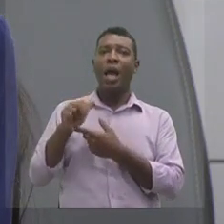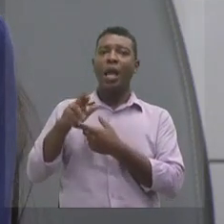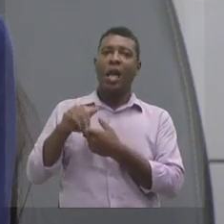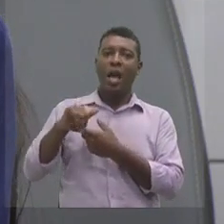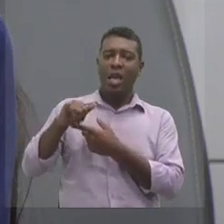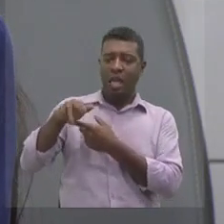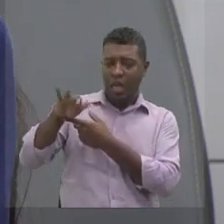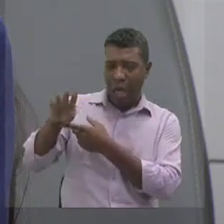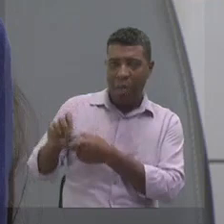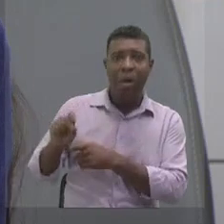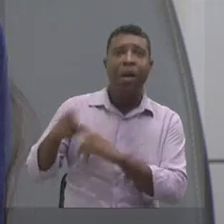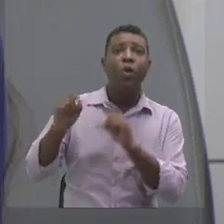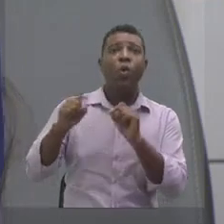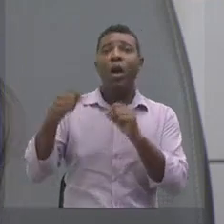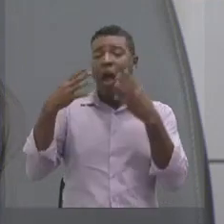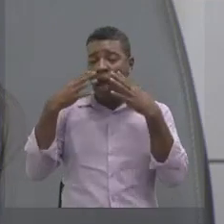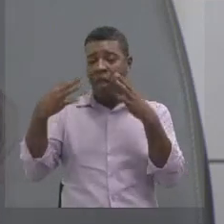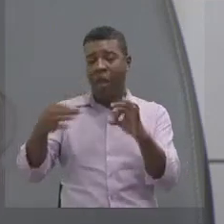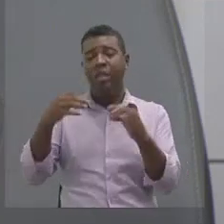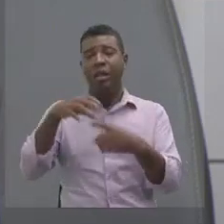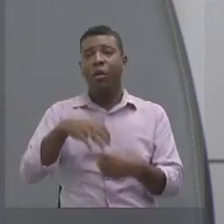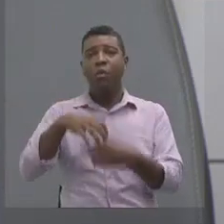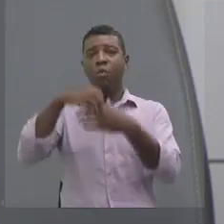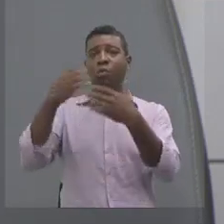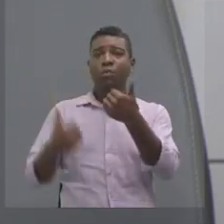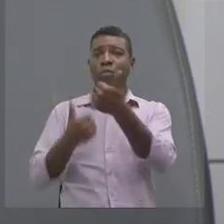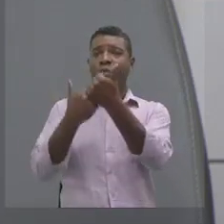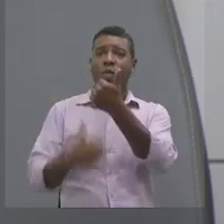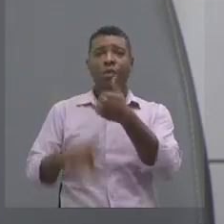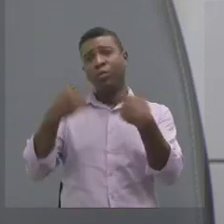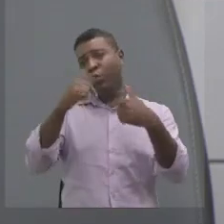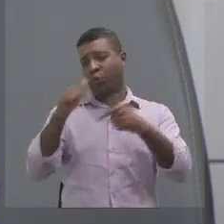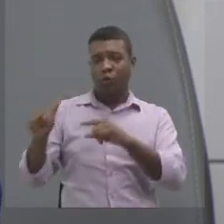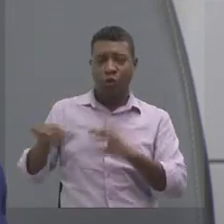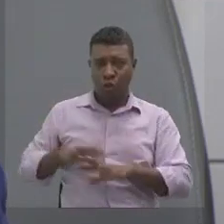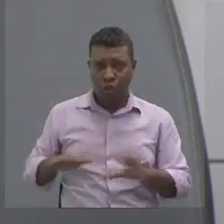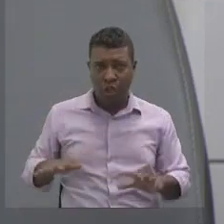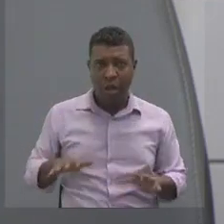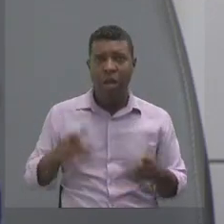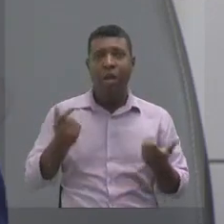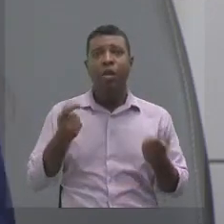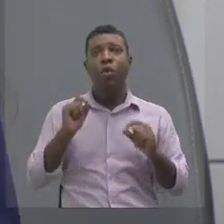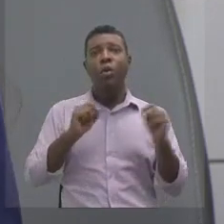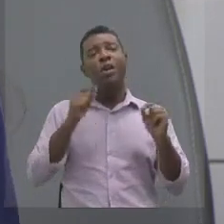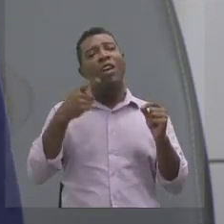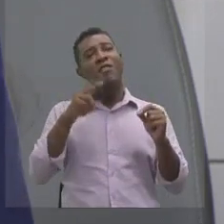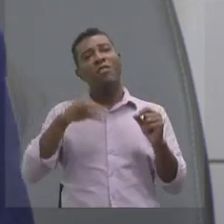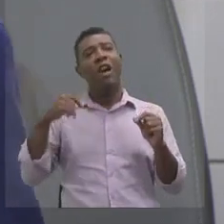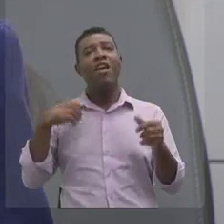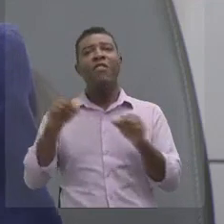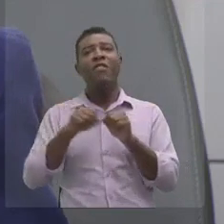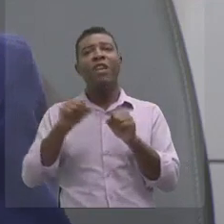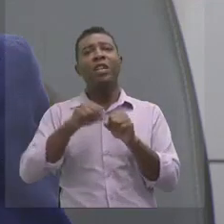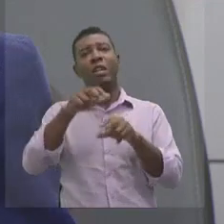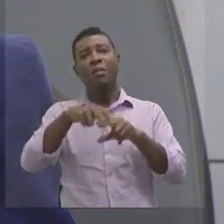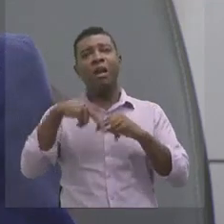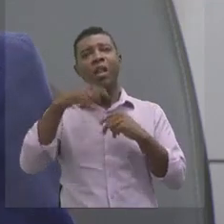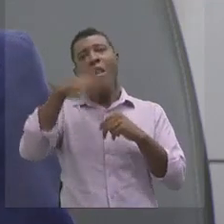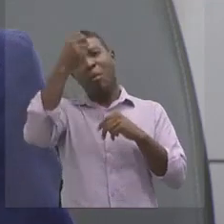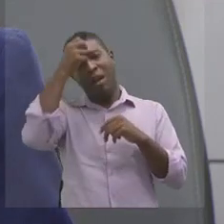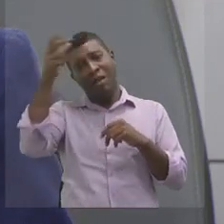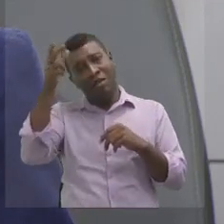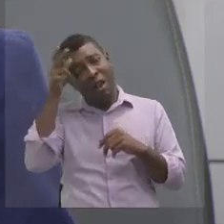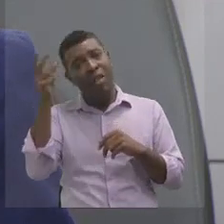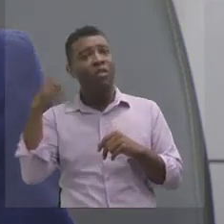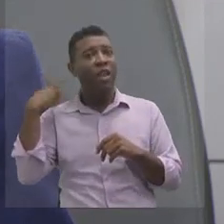as demandas das nossas lideranças enfim a tudo aquilo que seria colocado imputado pelos prefeitos pelos vereadores e pelo cidadãos